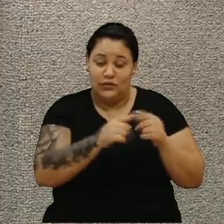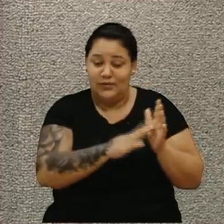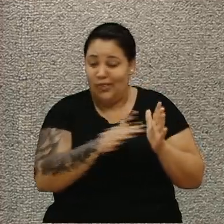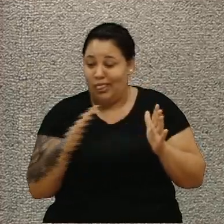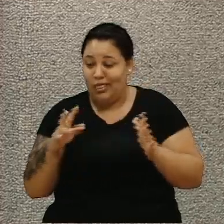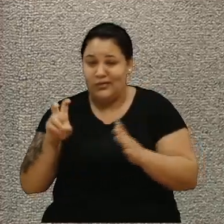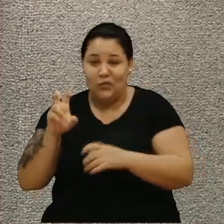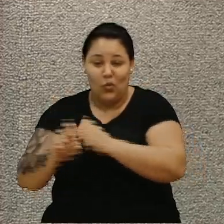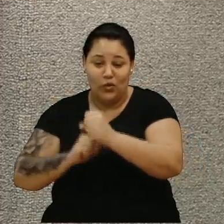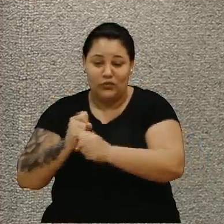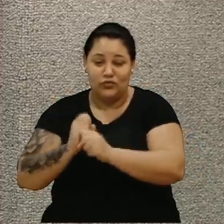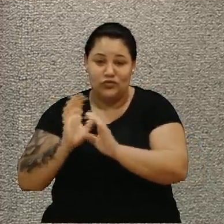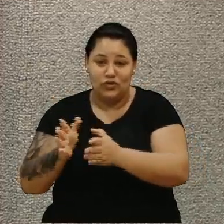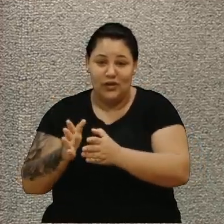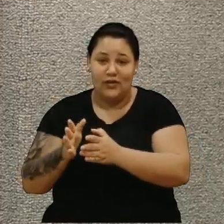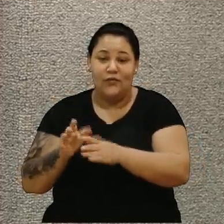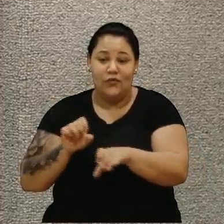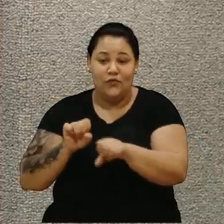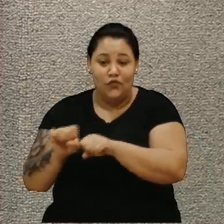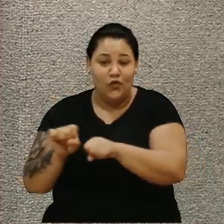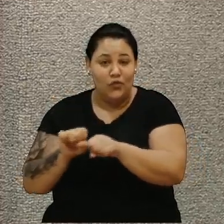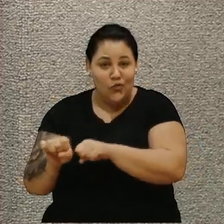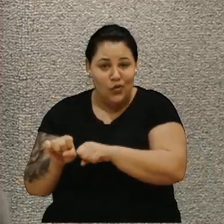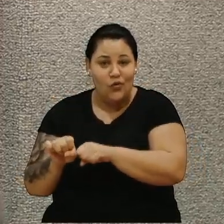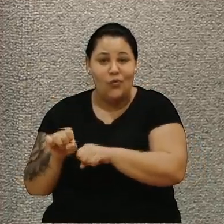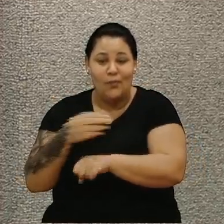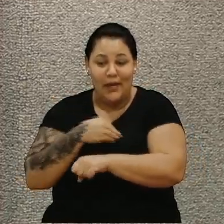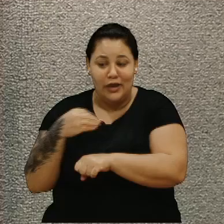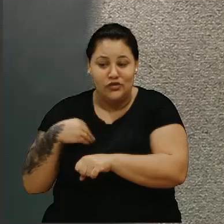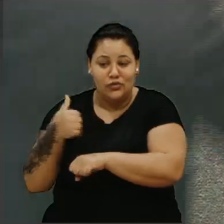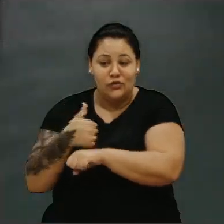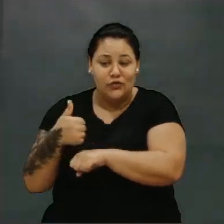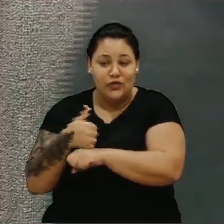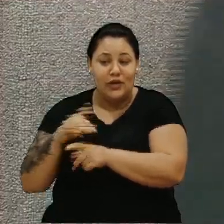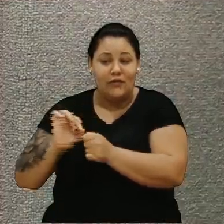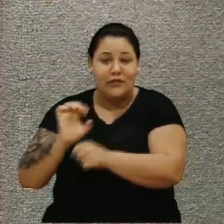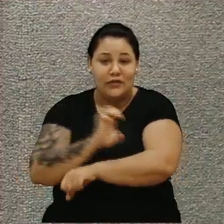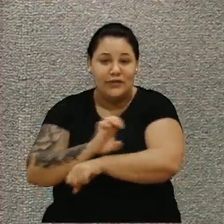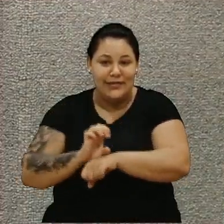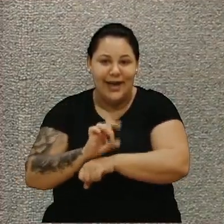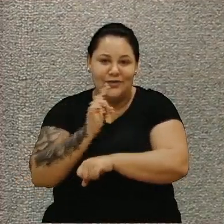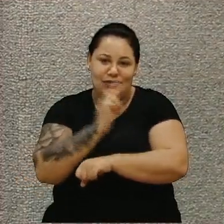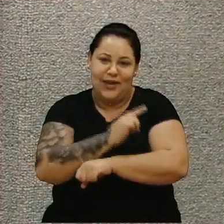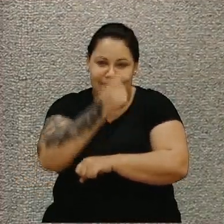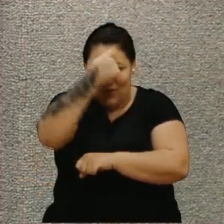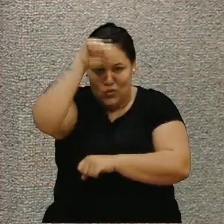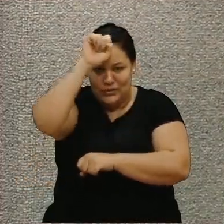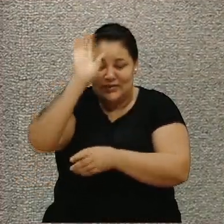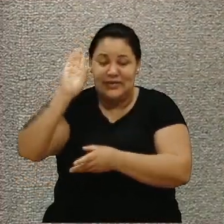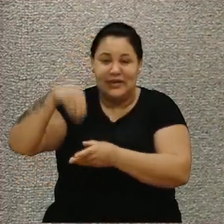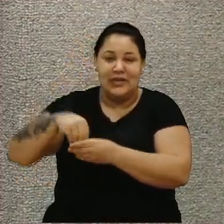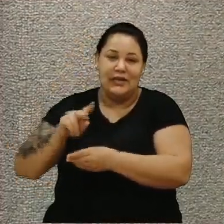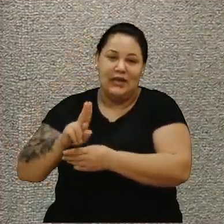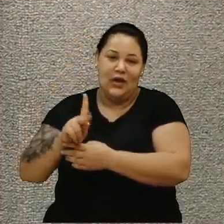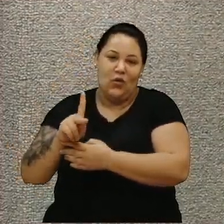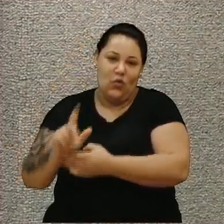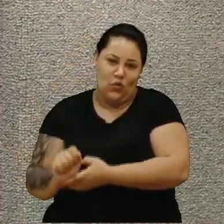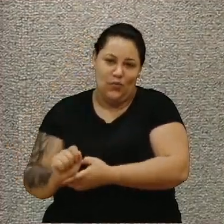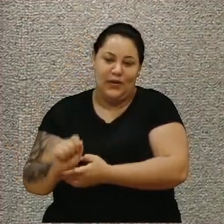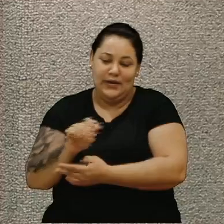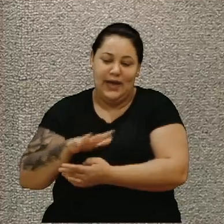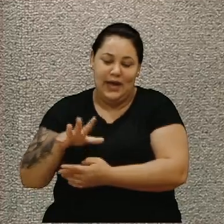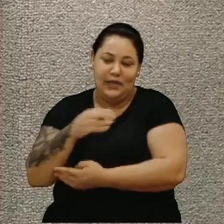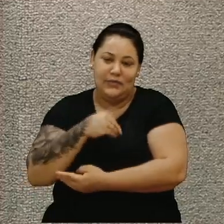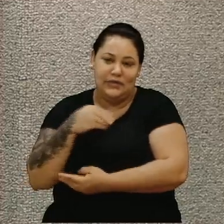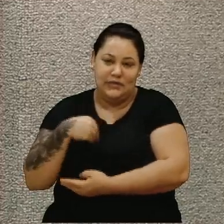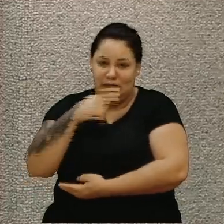foram formados muitos profissionais na nossa cidade, fazendo estágios da nossa Universidade de Caxias do Sul, lá na área de medicina, na área de